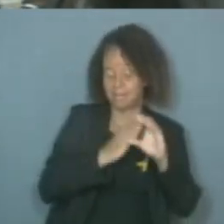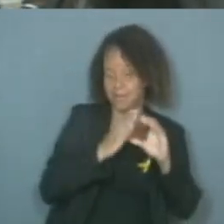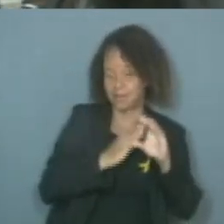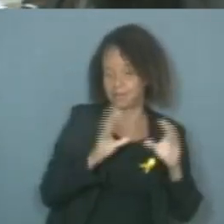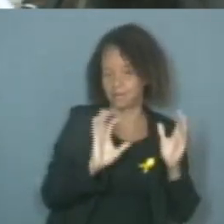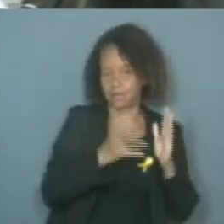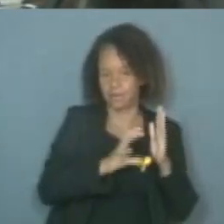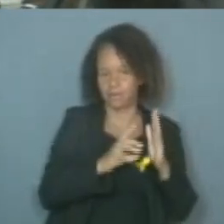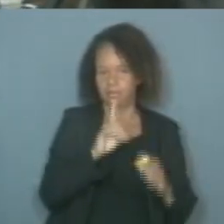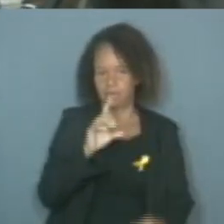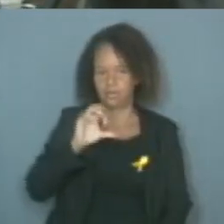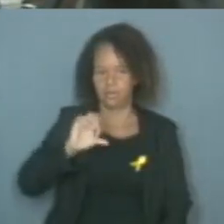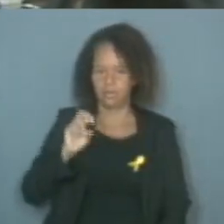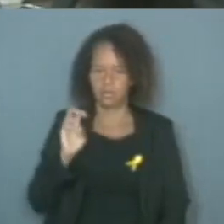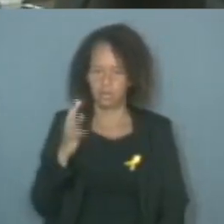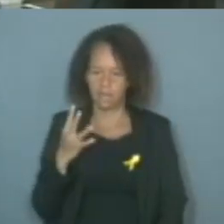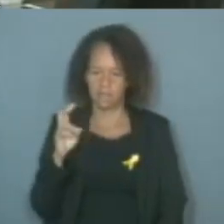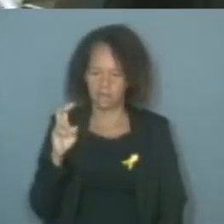de